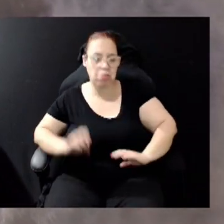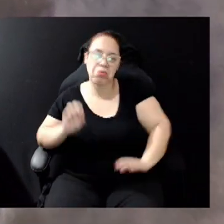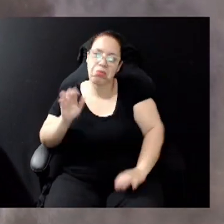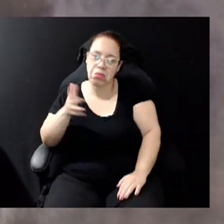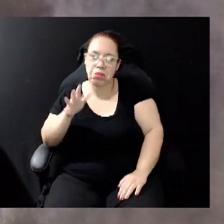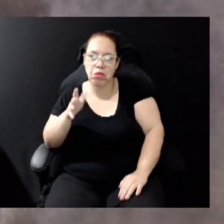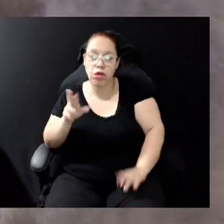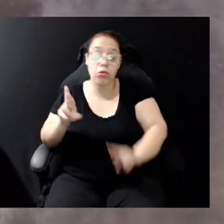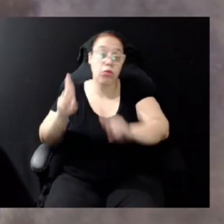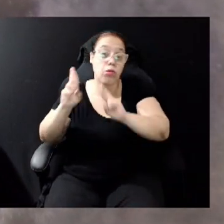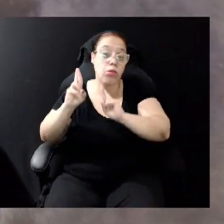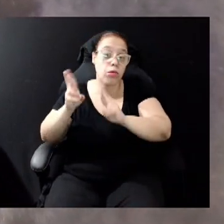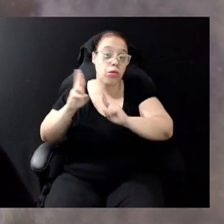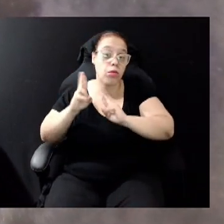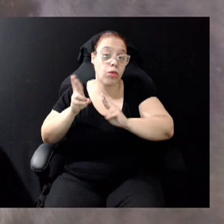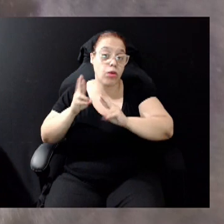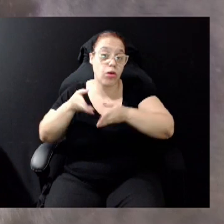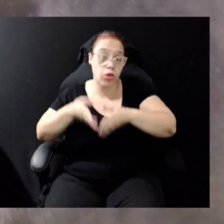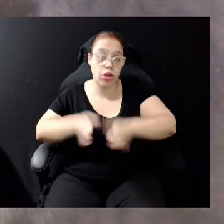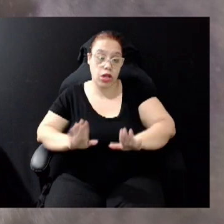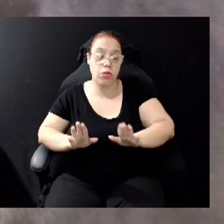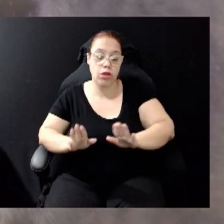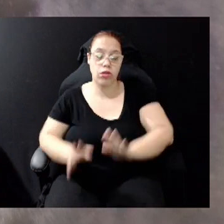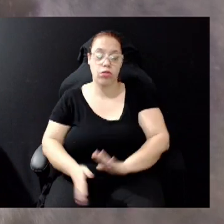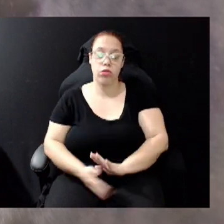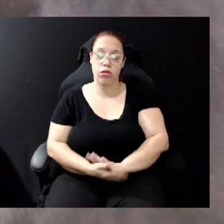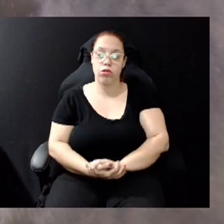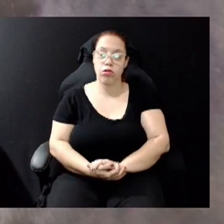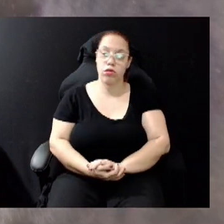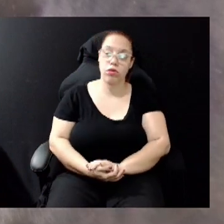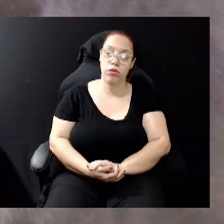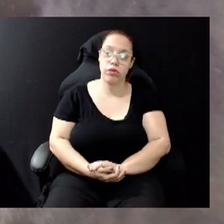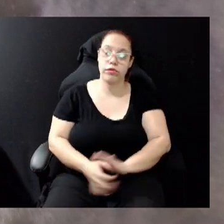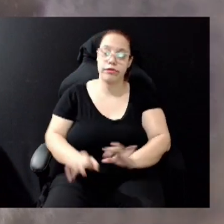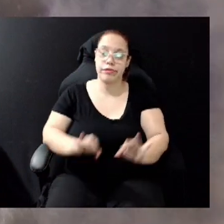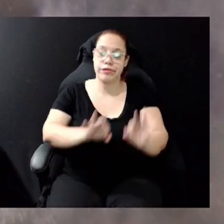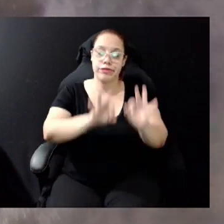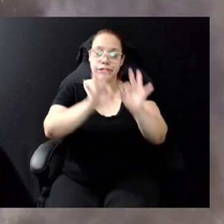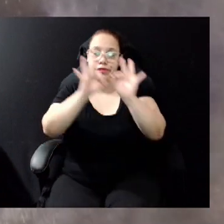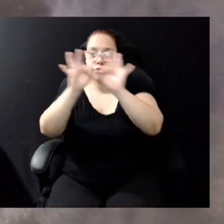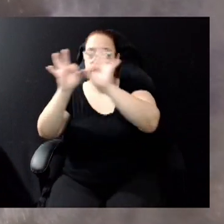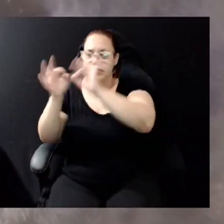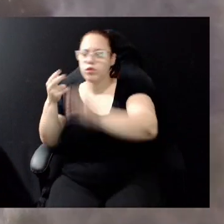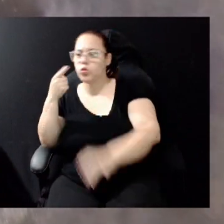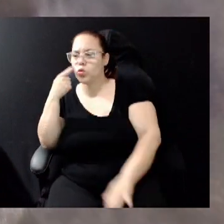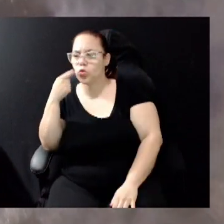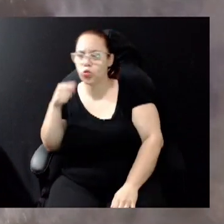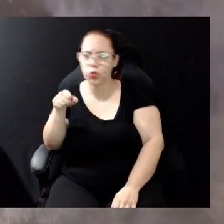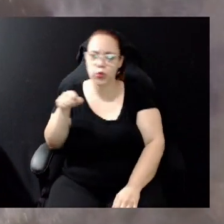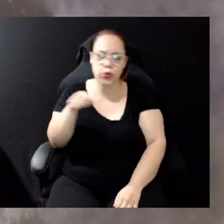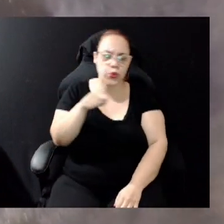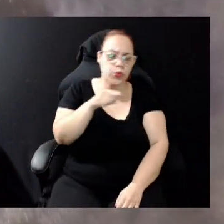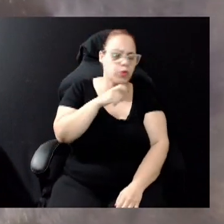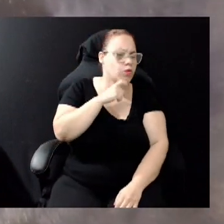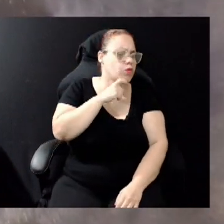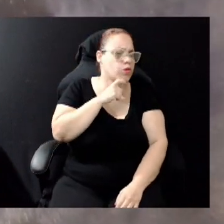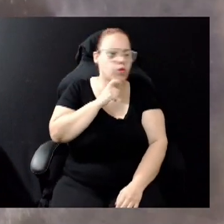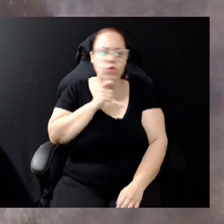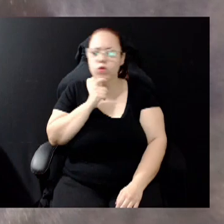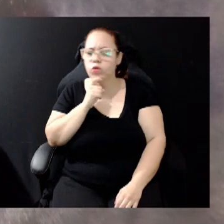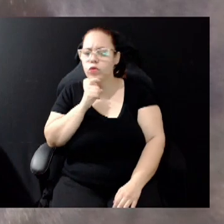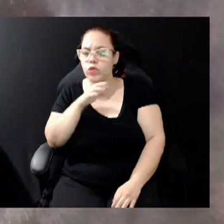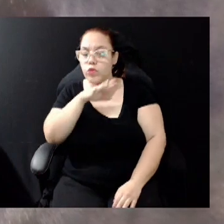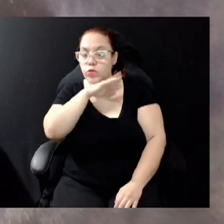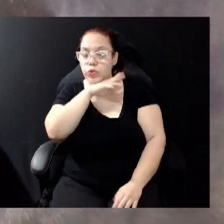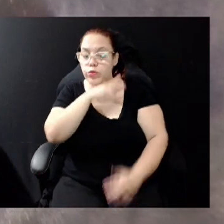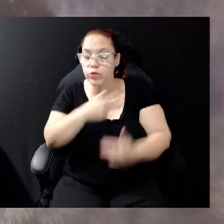expectativa de nascimento. Tá? E aí a gente vai acompanhando visualmente, normal. Tá? Como são animais, hoje a gente tem